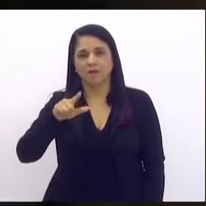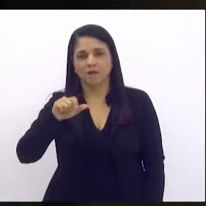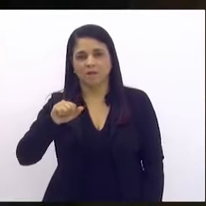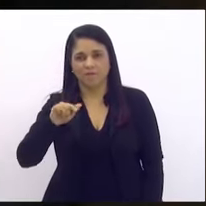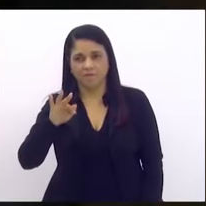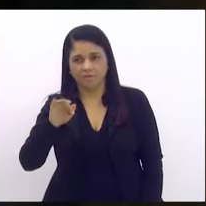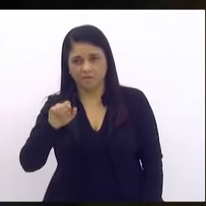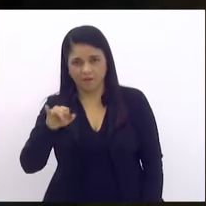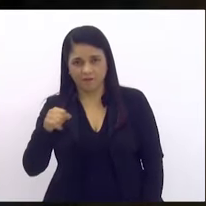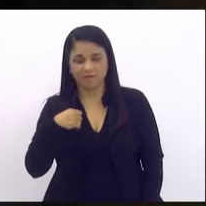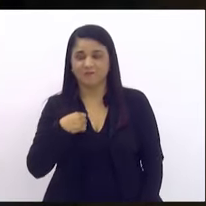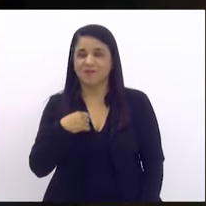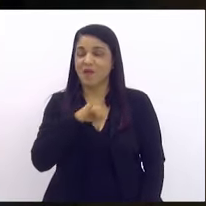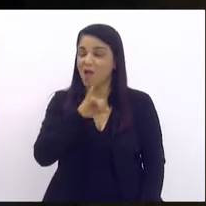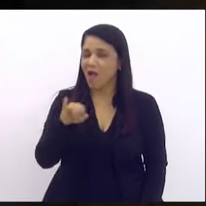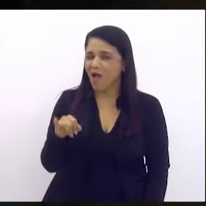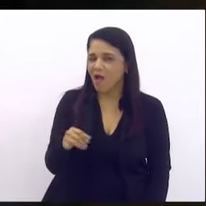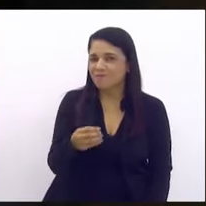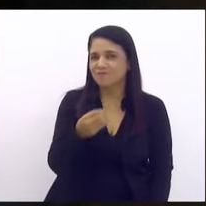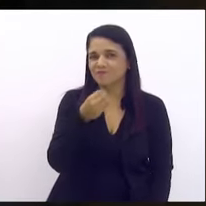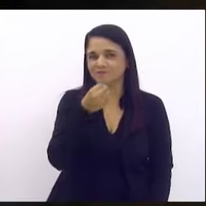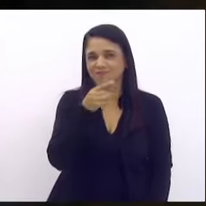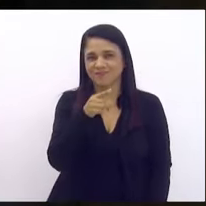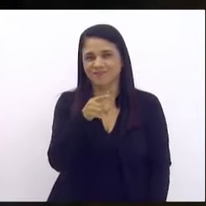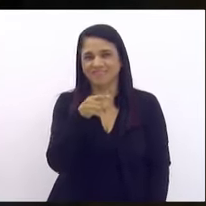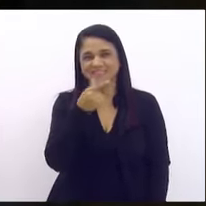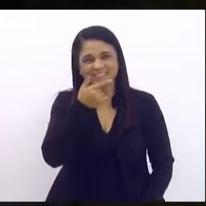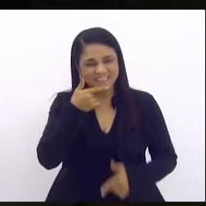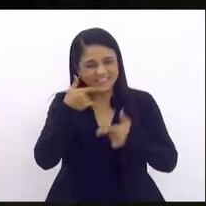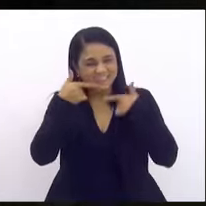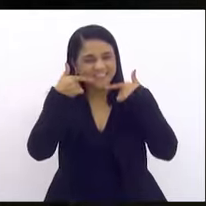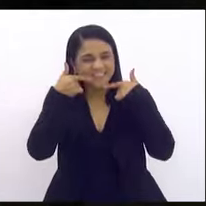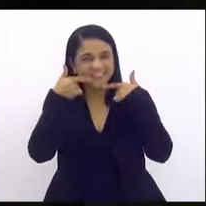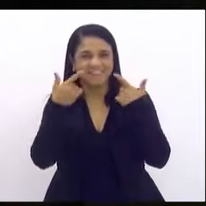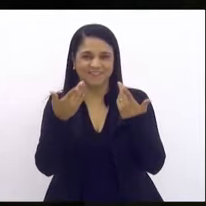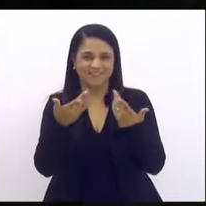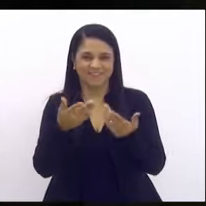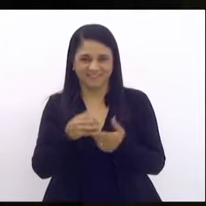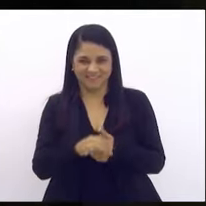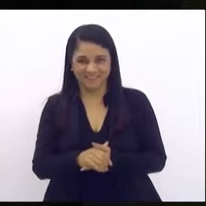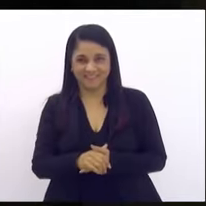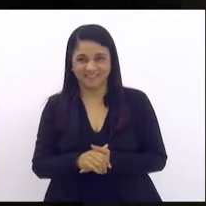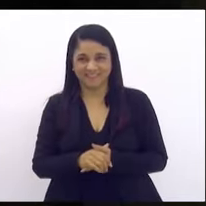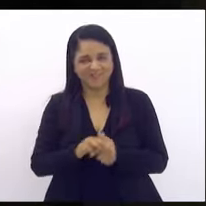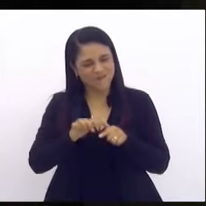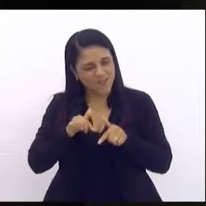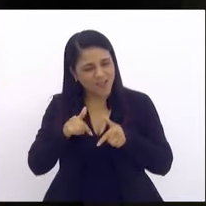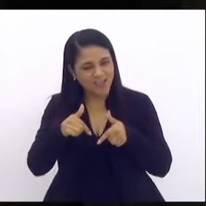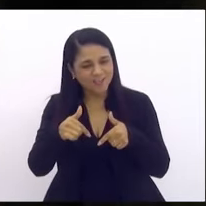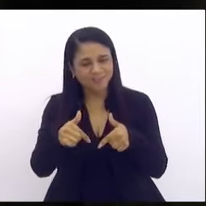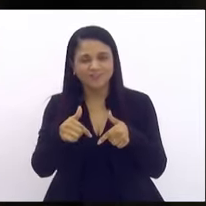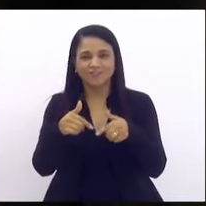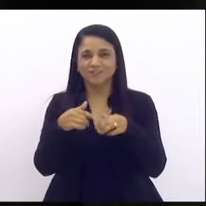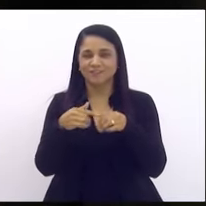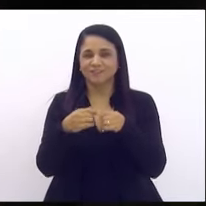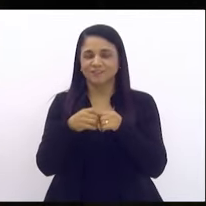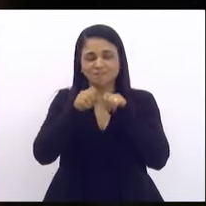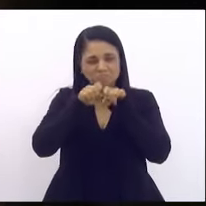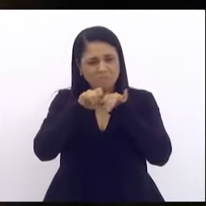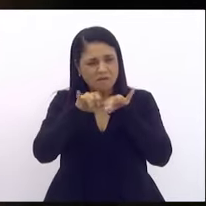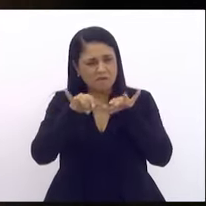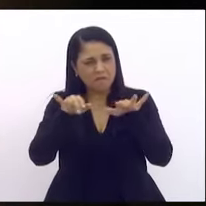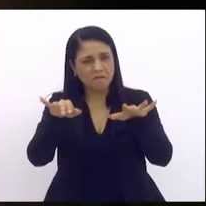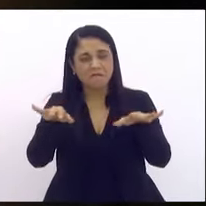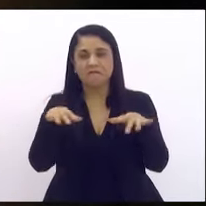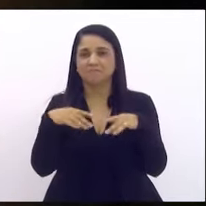o seu sorriso muito simpático e seu agir tão contagiante eu